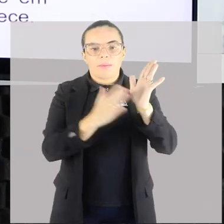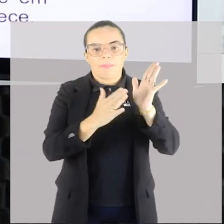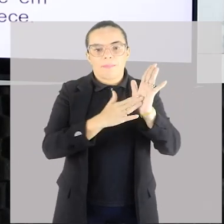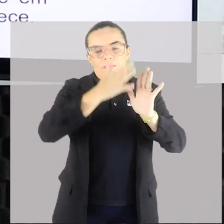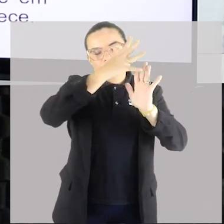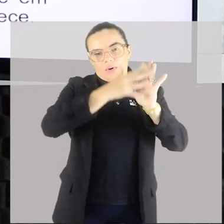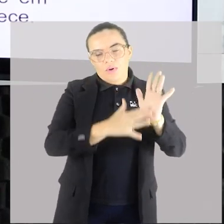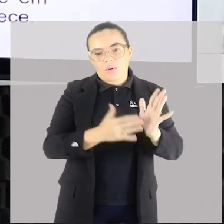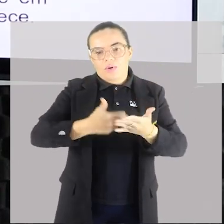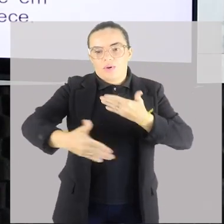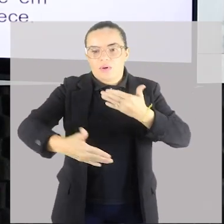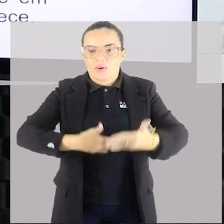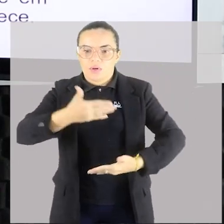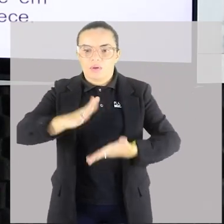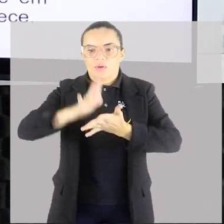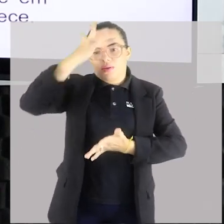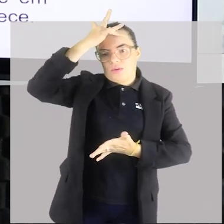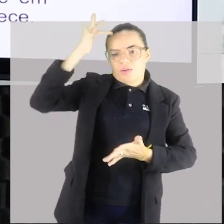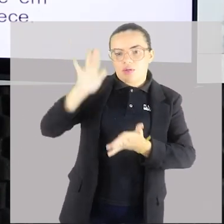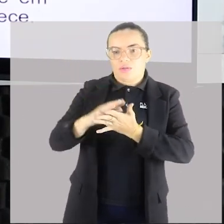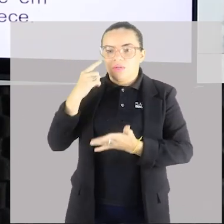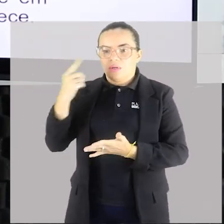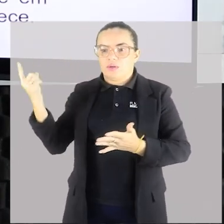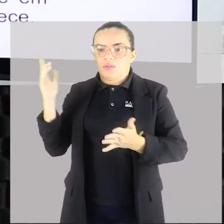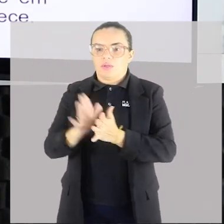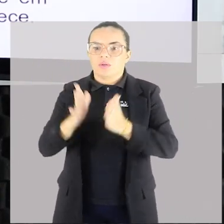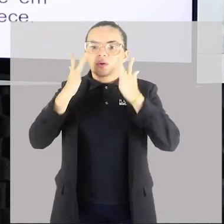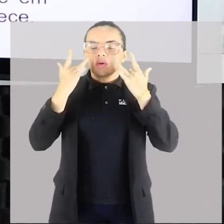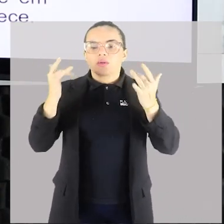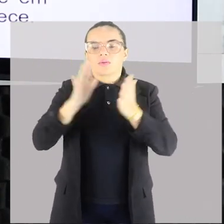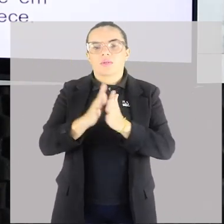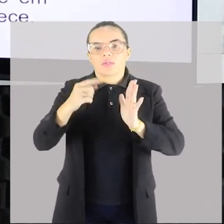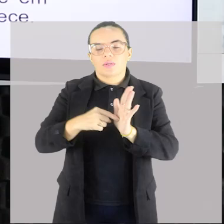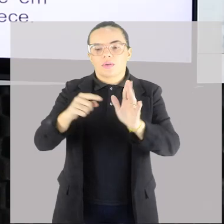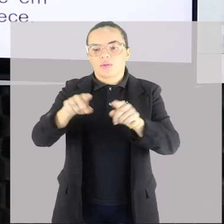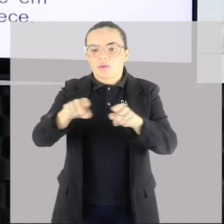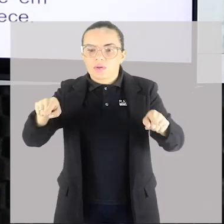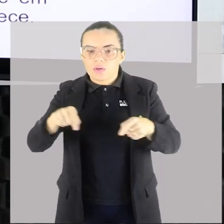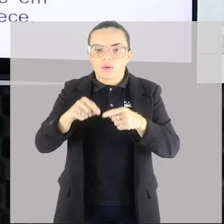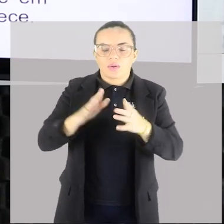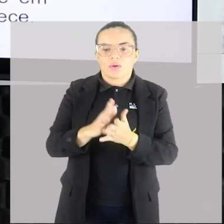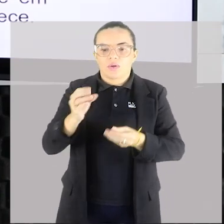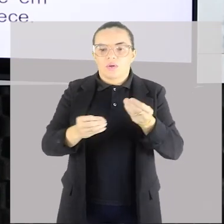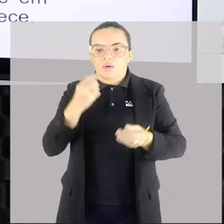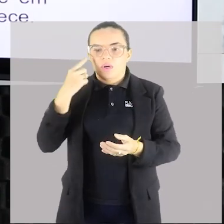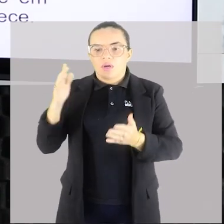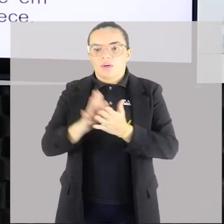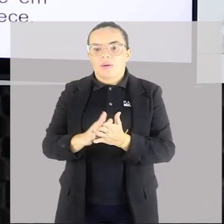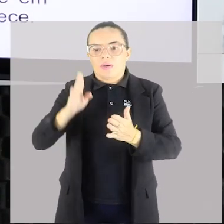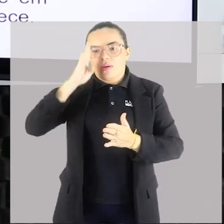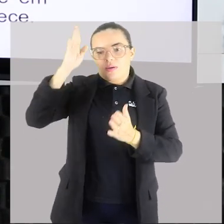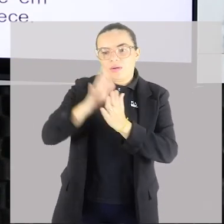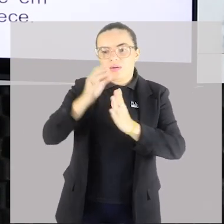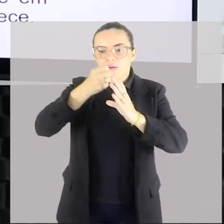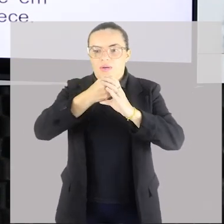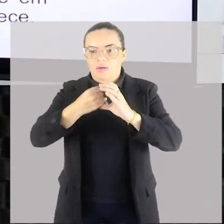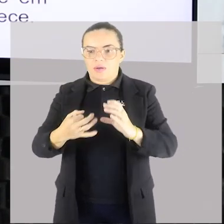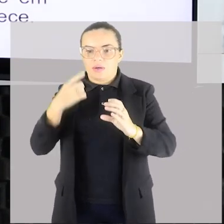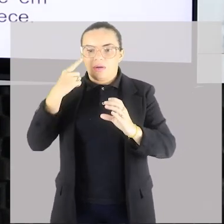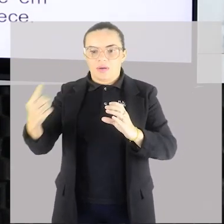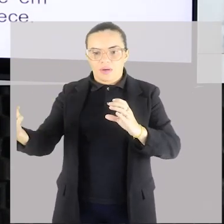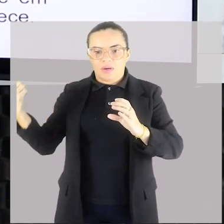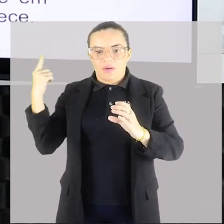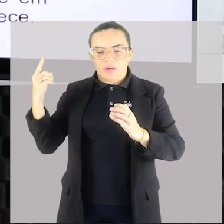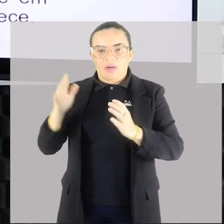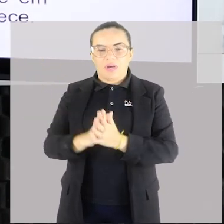do espetáculo, quando é o caso do teatro. Uma das principais características do happening é a sua natureza efêmera, ou seja, ela é só naquele momento. Você não